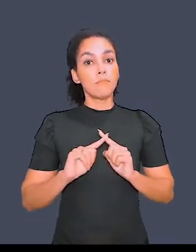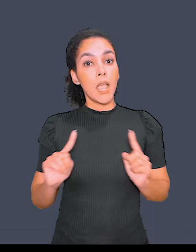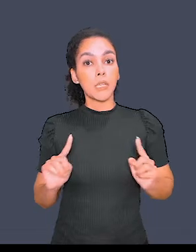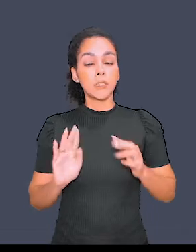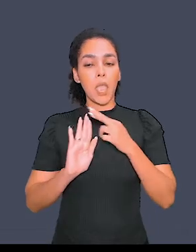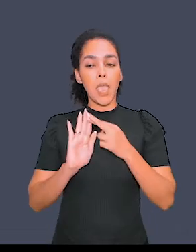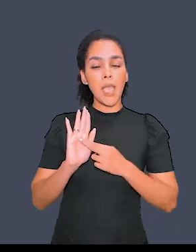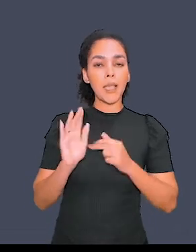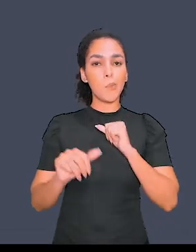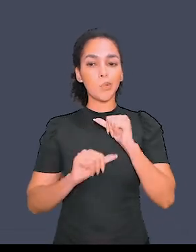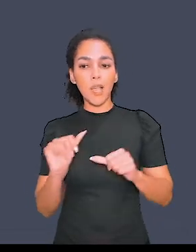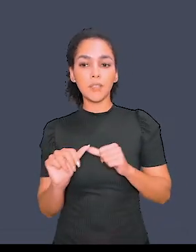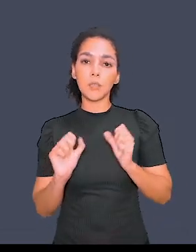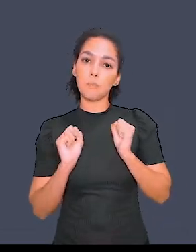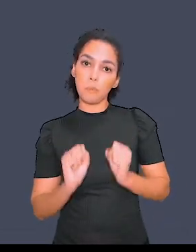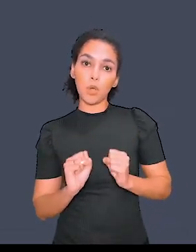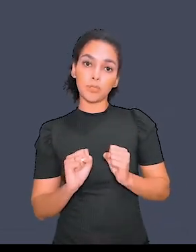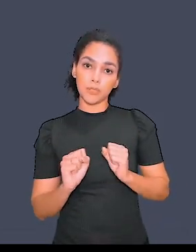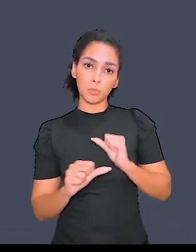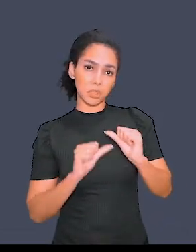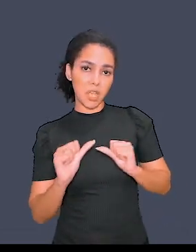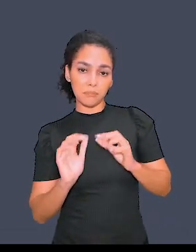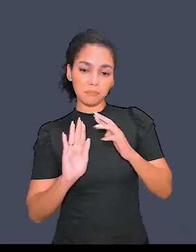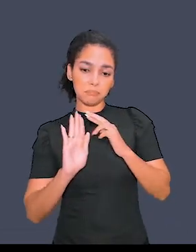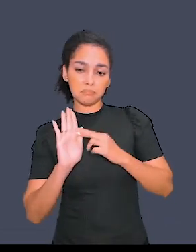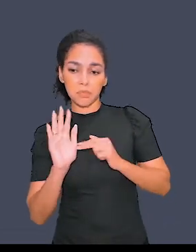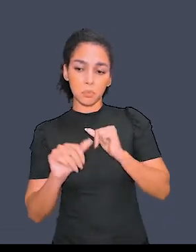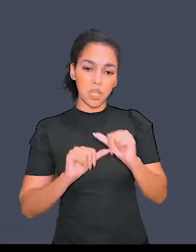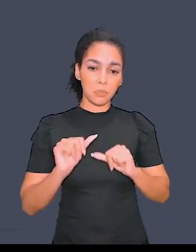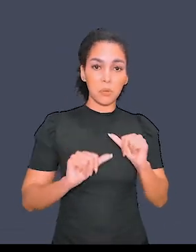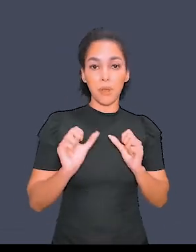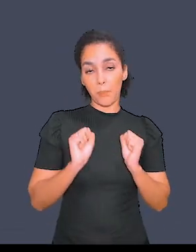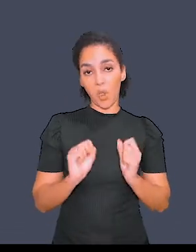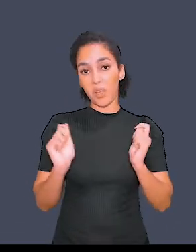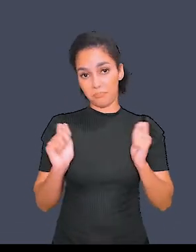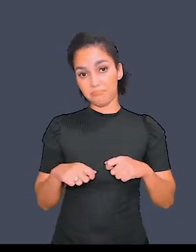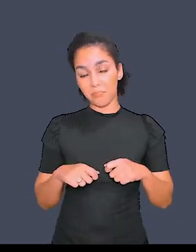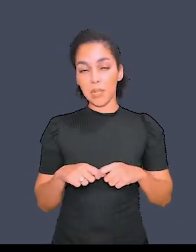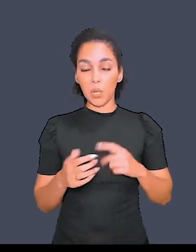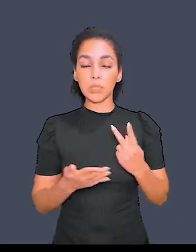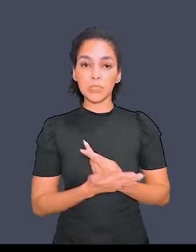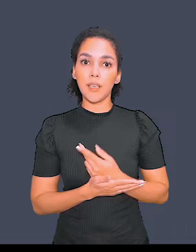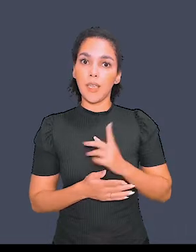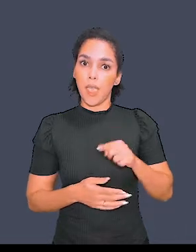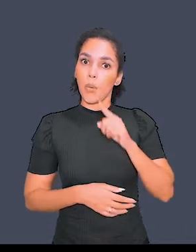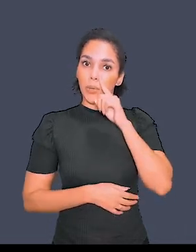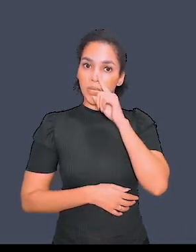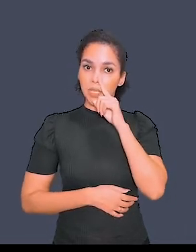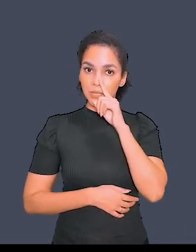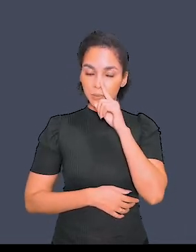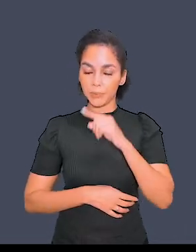mudanças das regras para emissão de passagens podem mudar e é um grande risco que você tem que pesar na sua